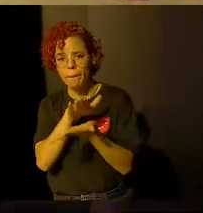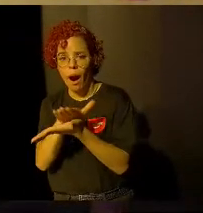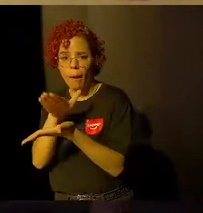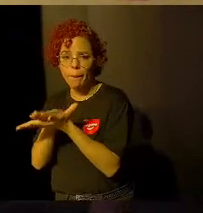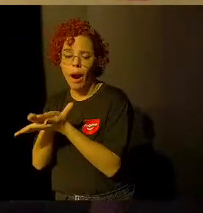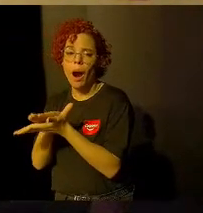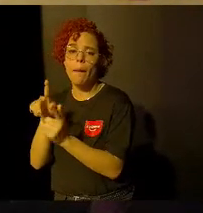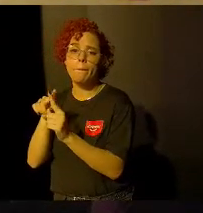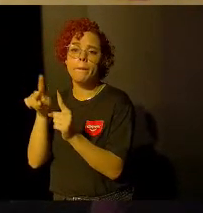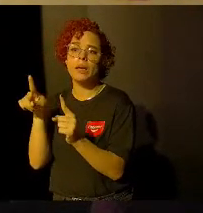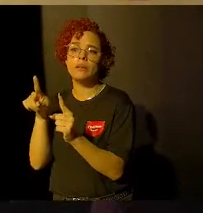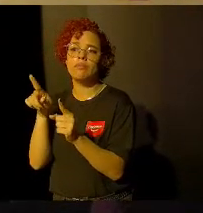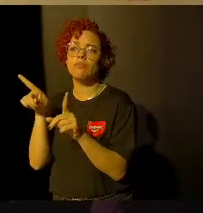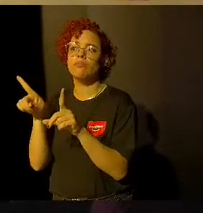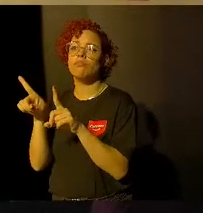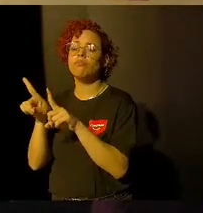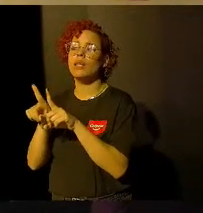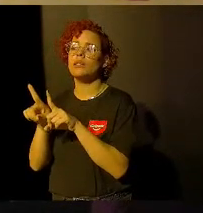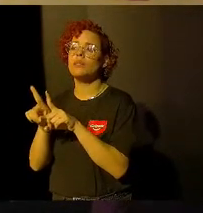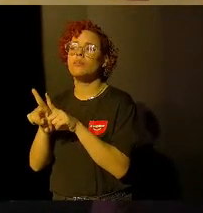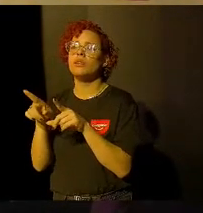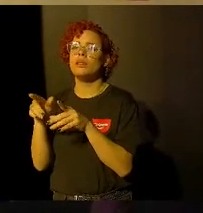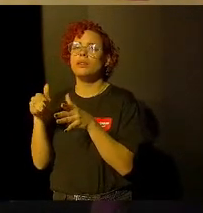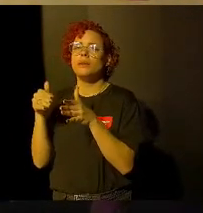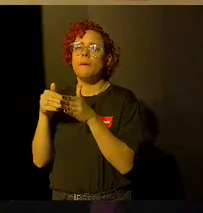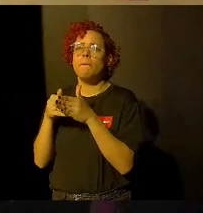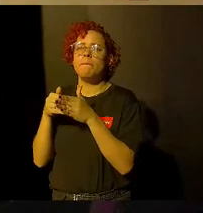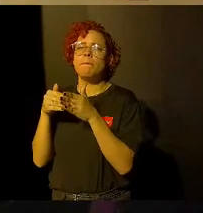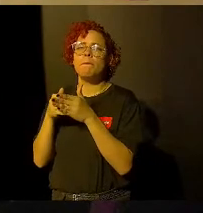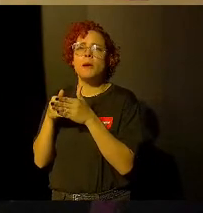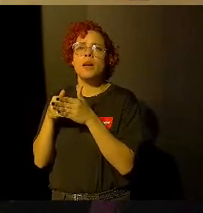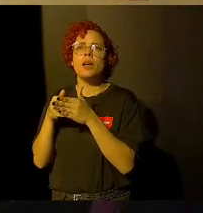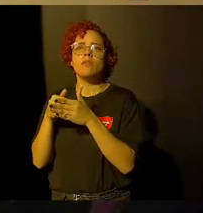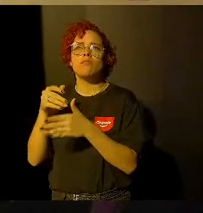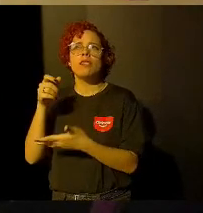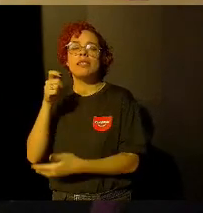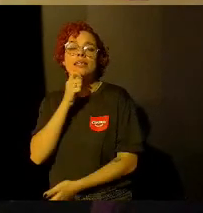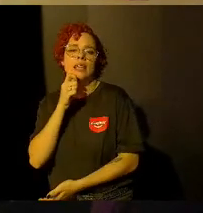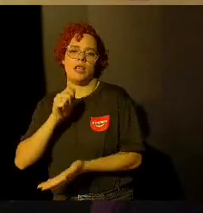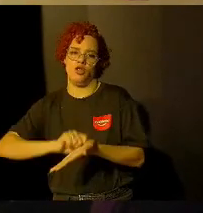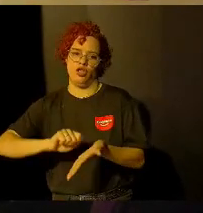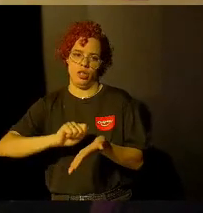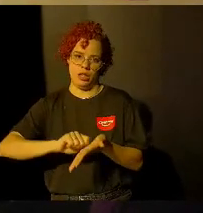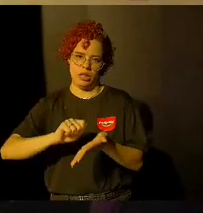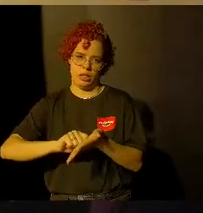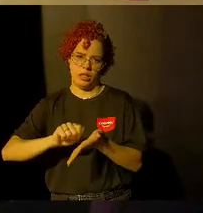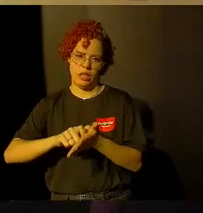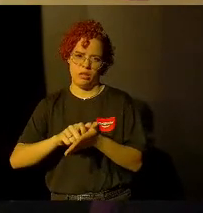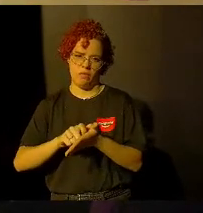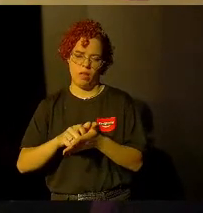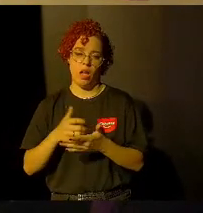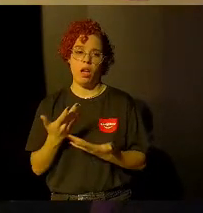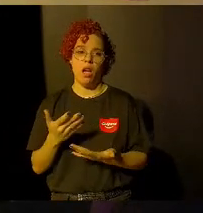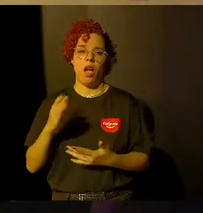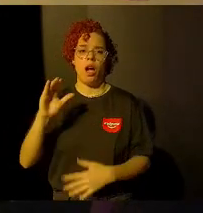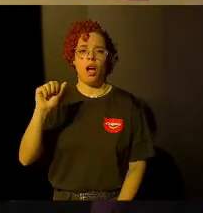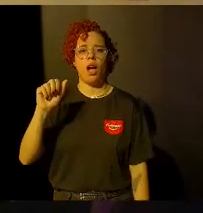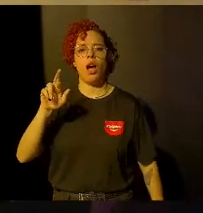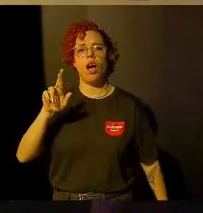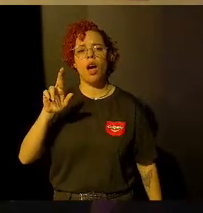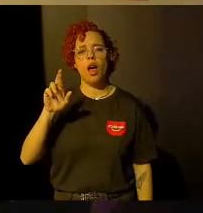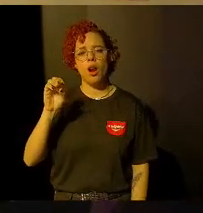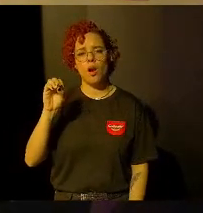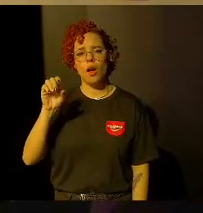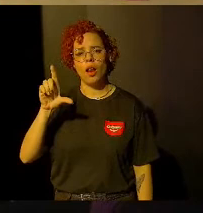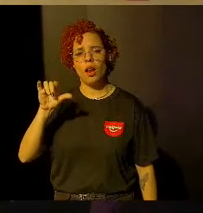circunscritas não determinado momento e num determinado lugar mesmo Carolina Maria de Jesus que foi um